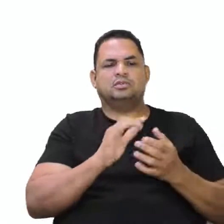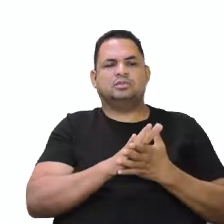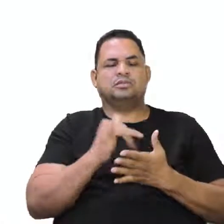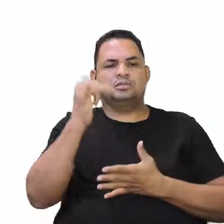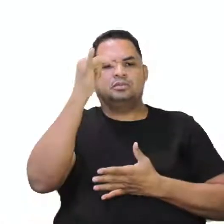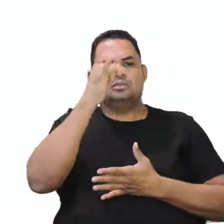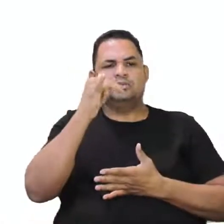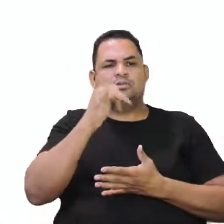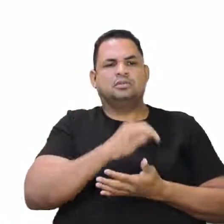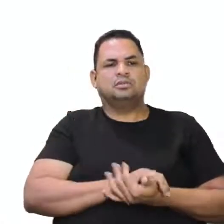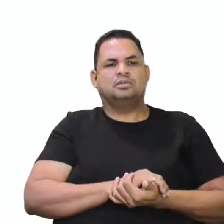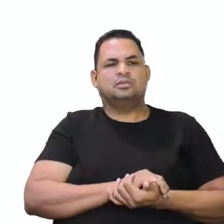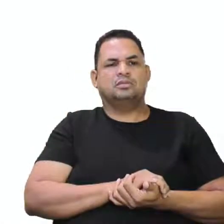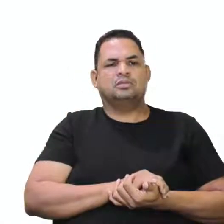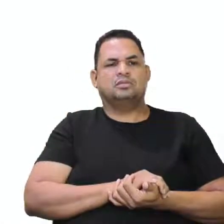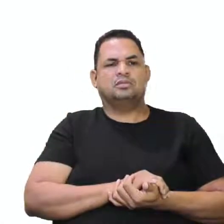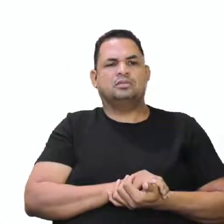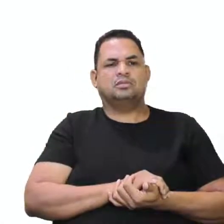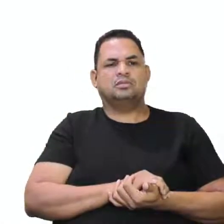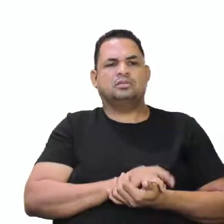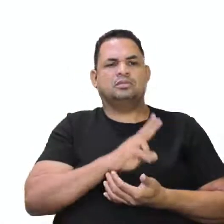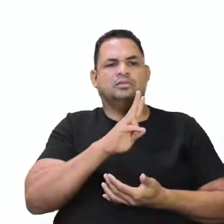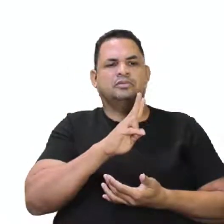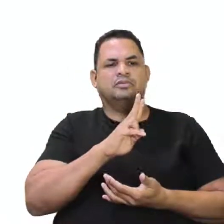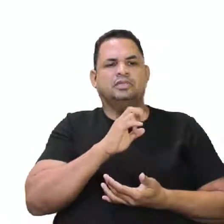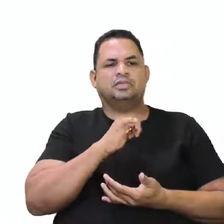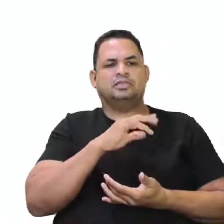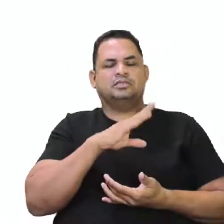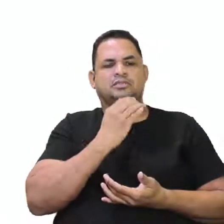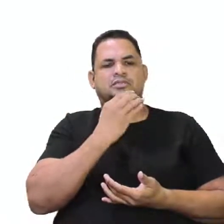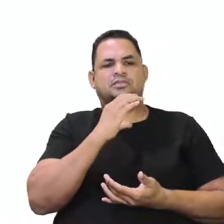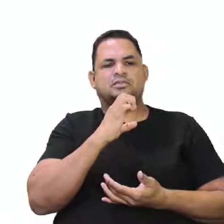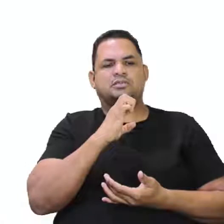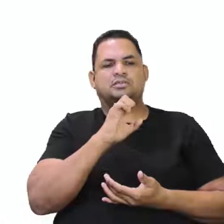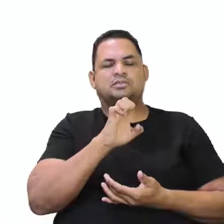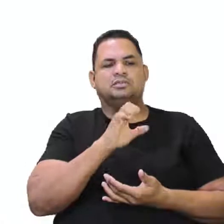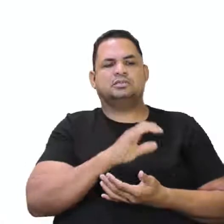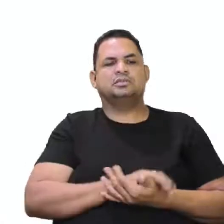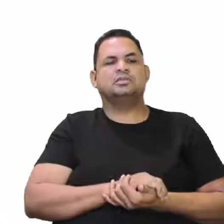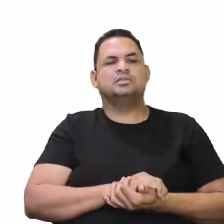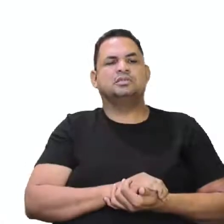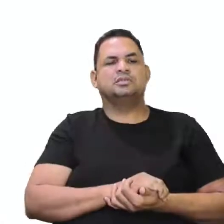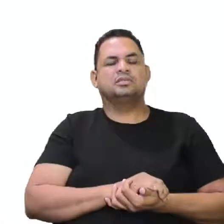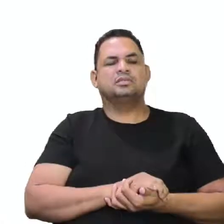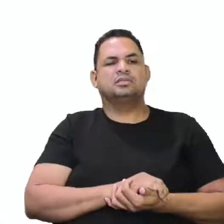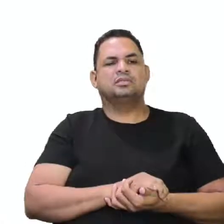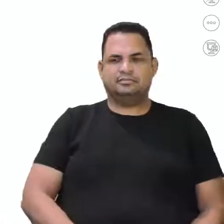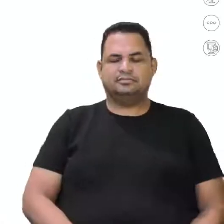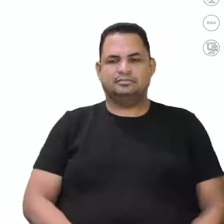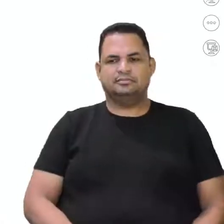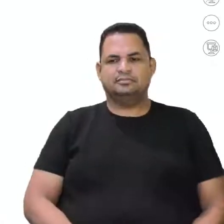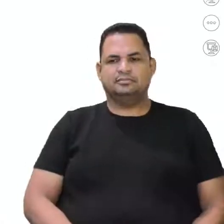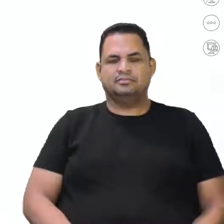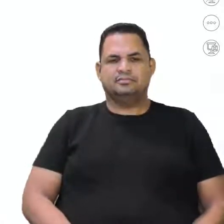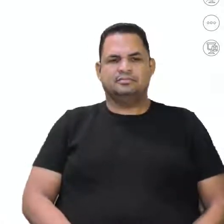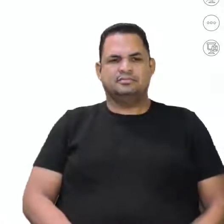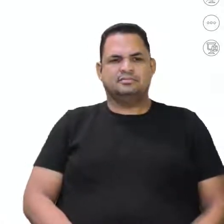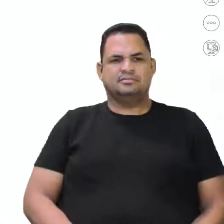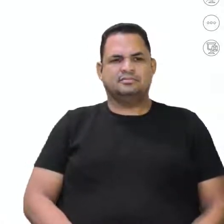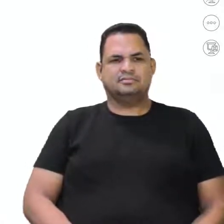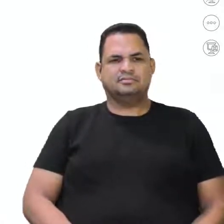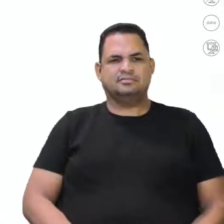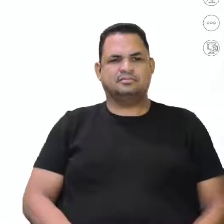foi a cidade de Veneza, letra D, Venice, ok?